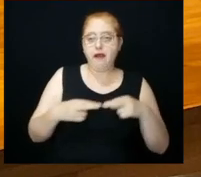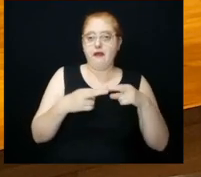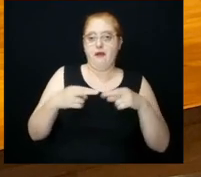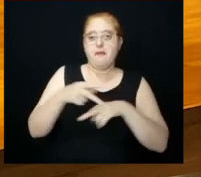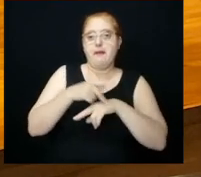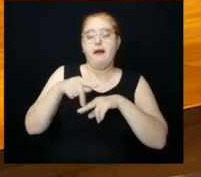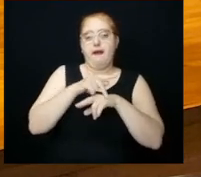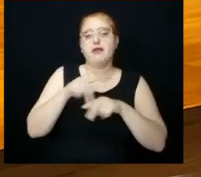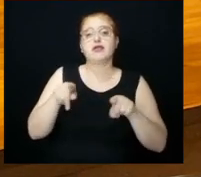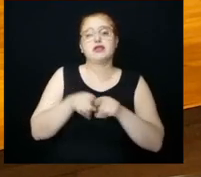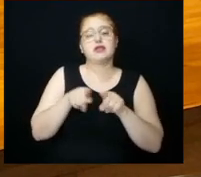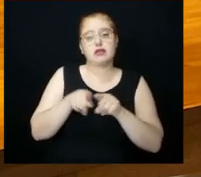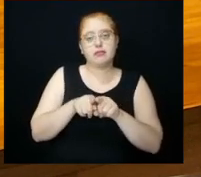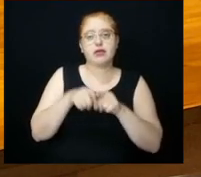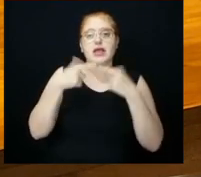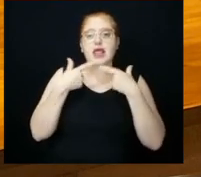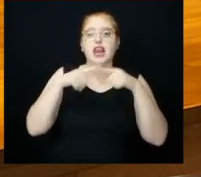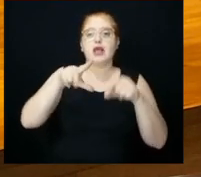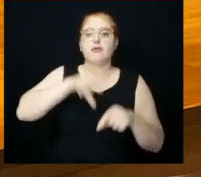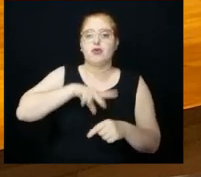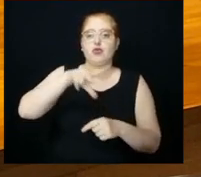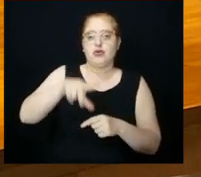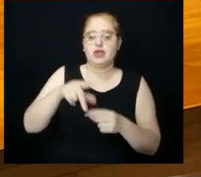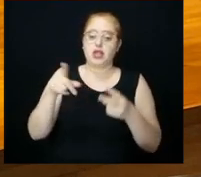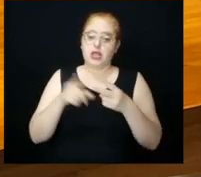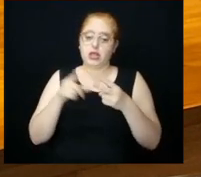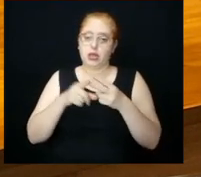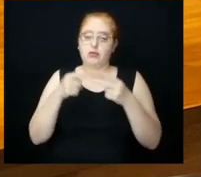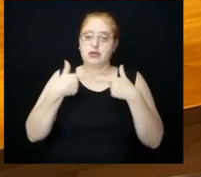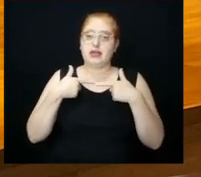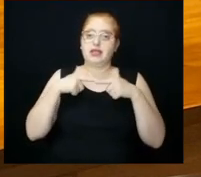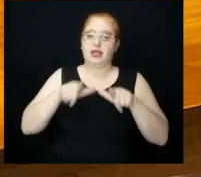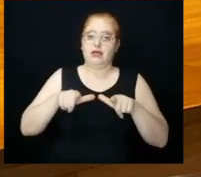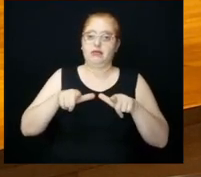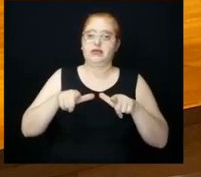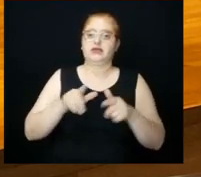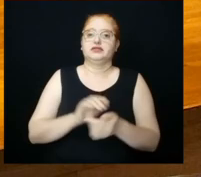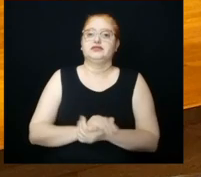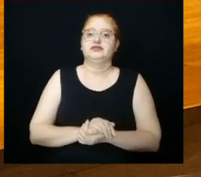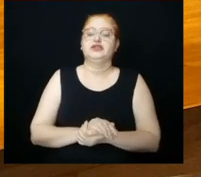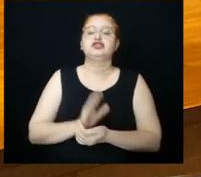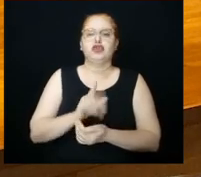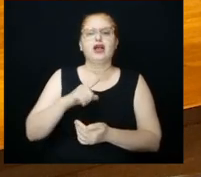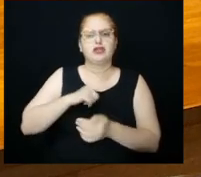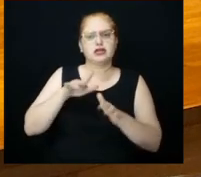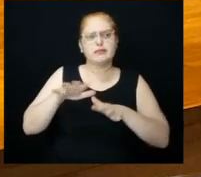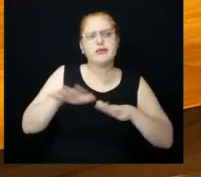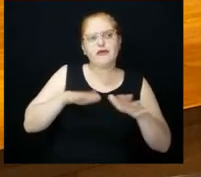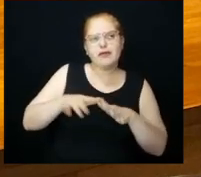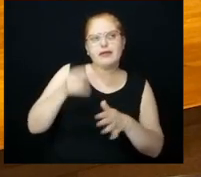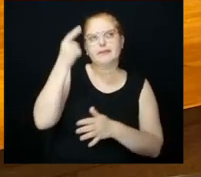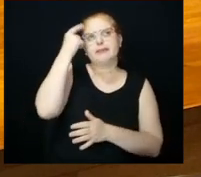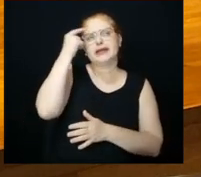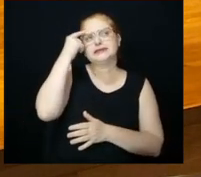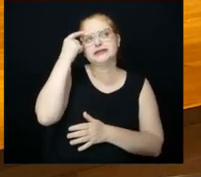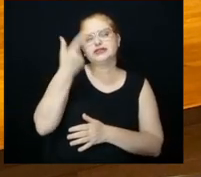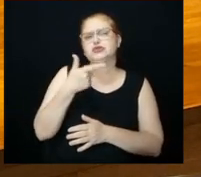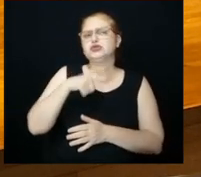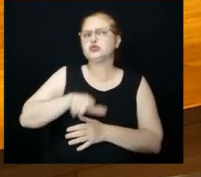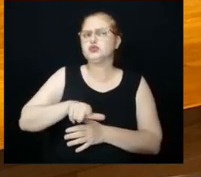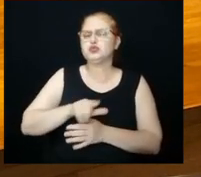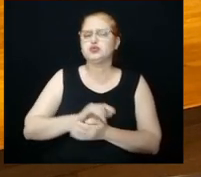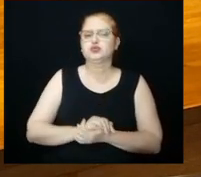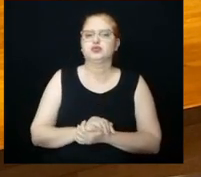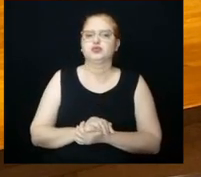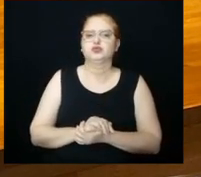e também aí a língua portuguesa como uma segunda língua, né. Então já existe esse movimento de repensar essas